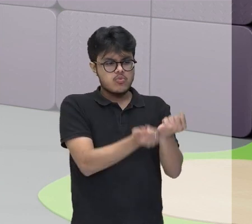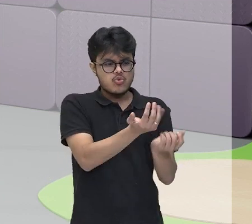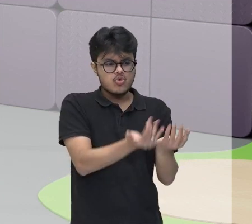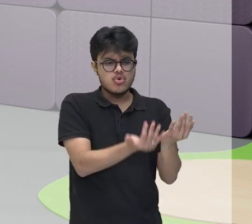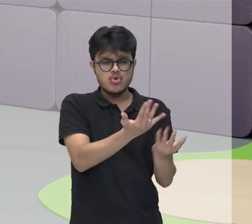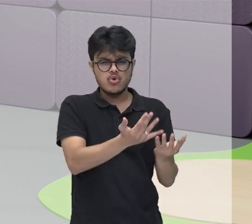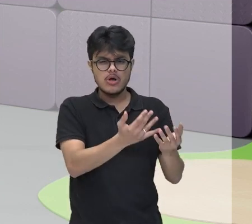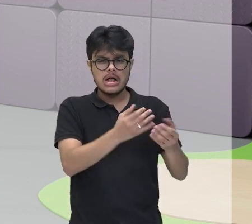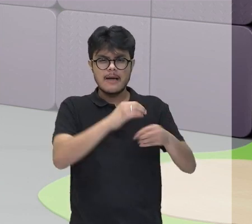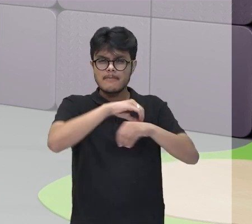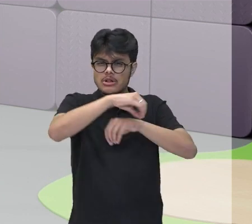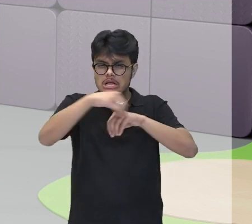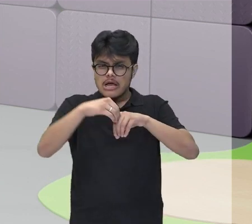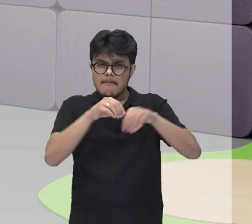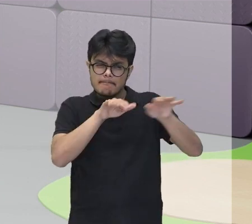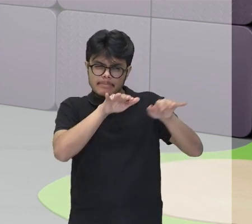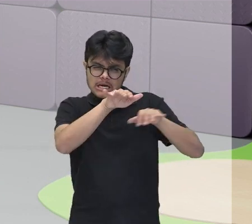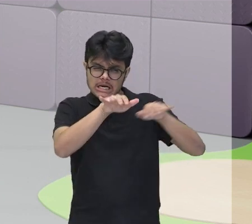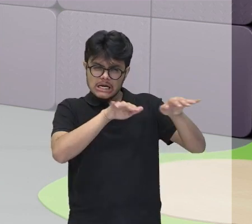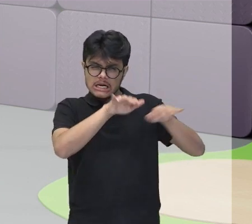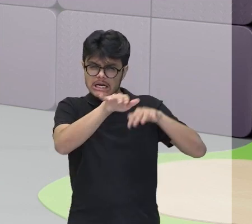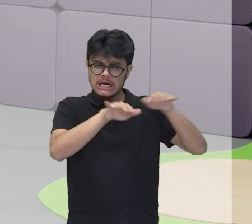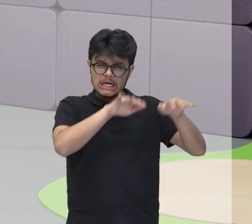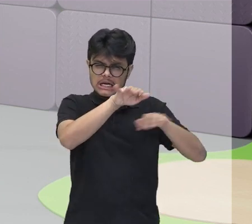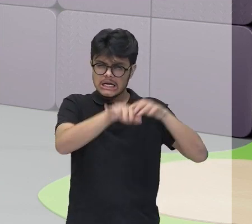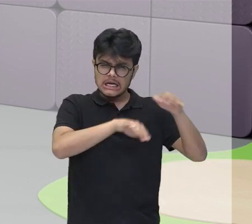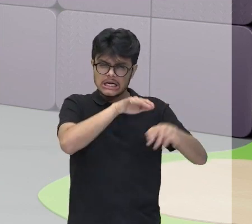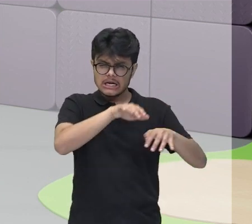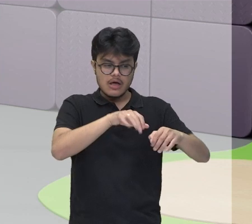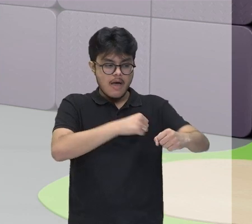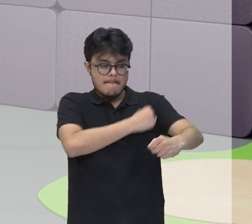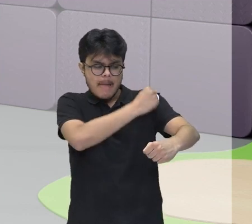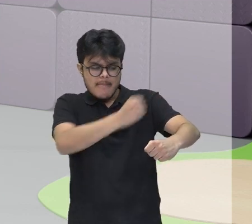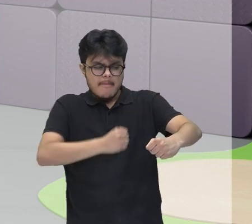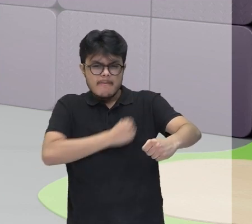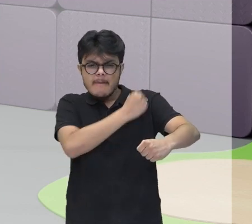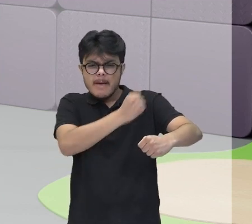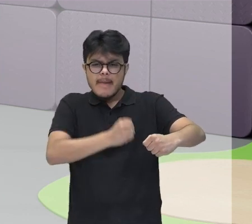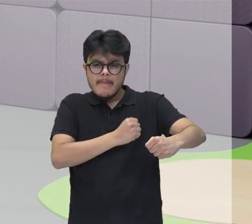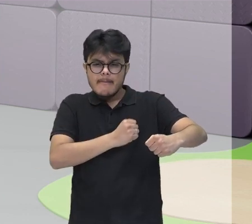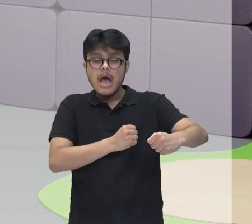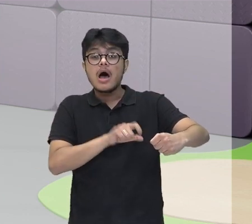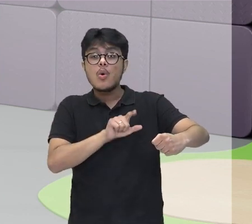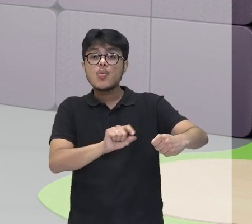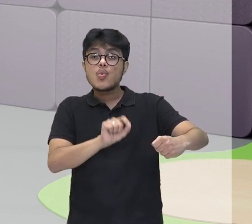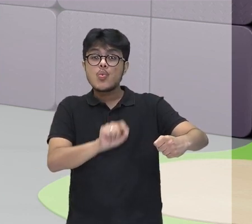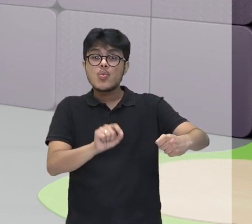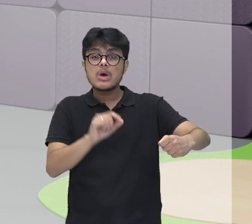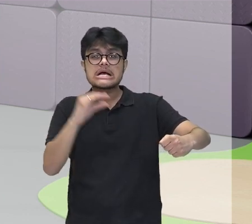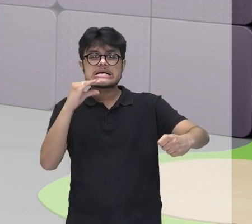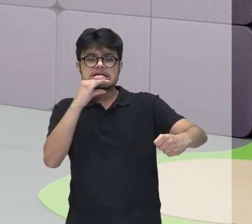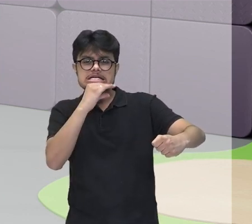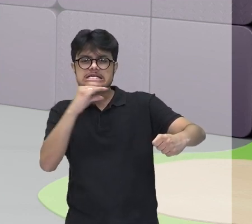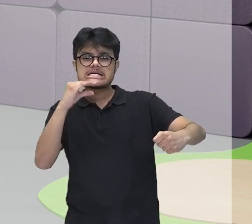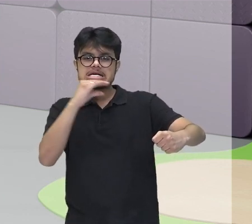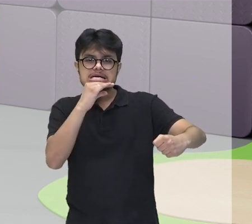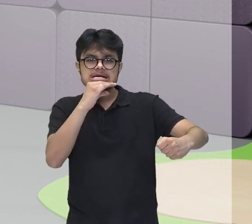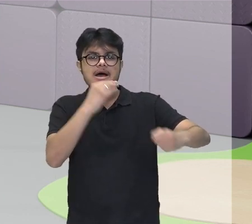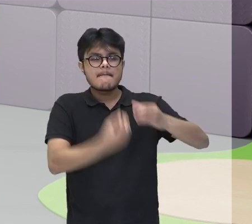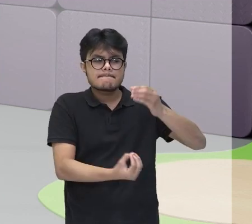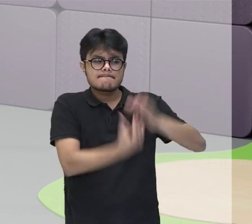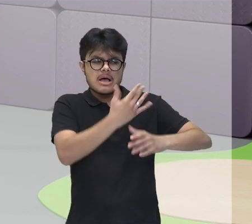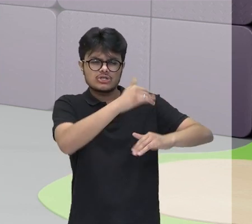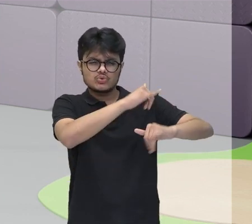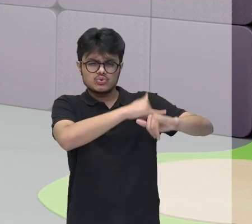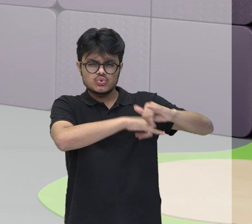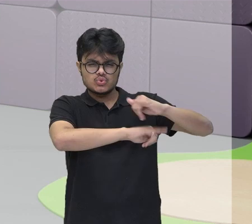vai acontecer com que os outros átomos e moléculas que estão próximos de onde houve o